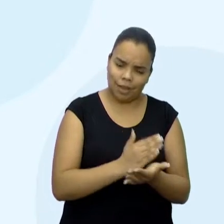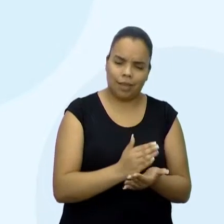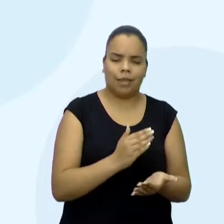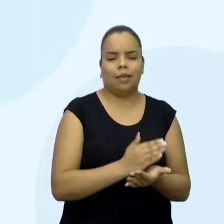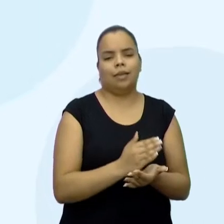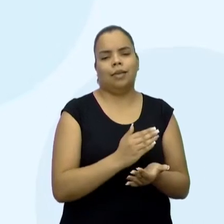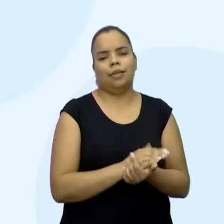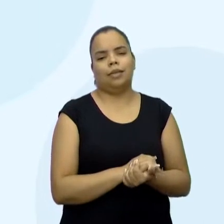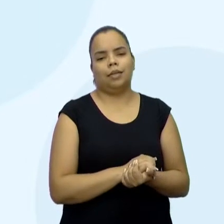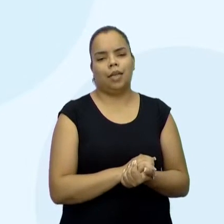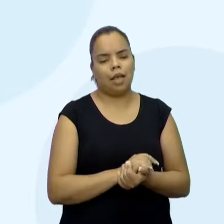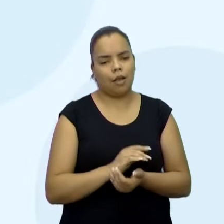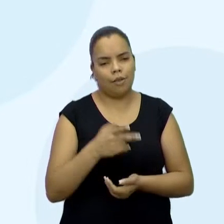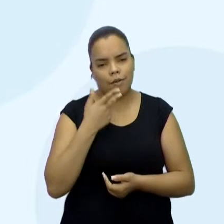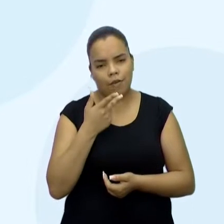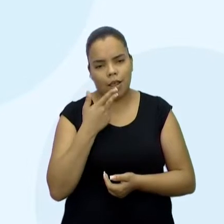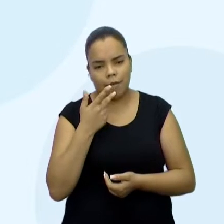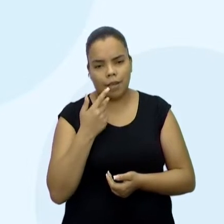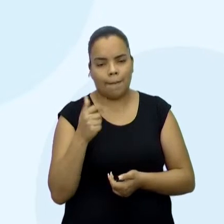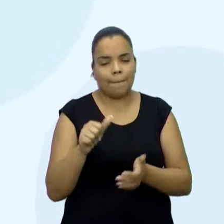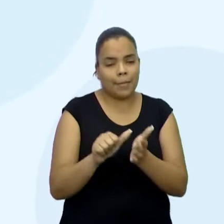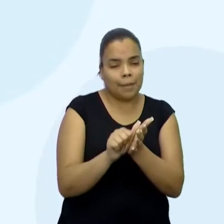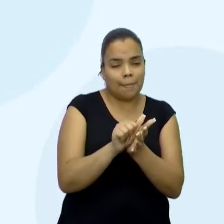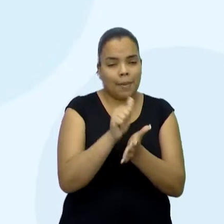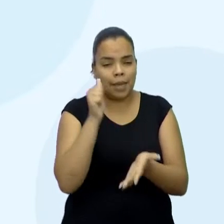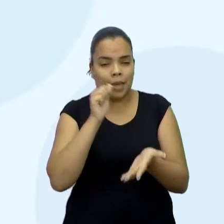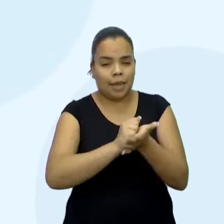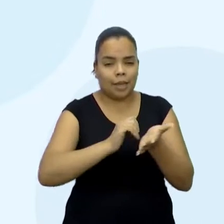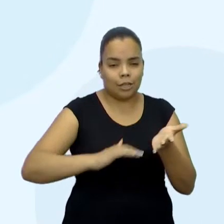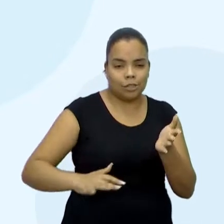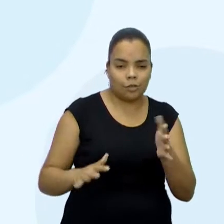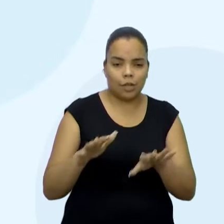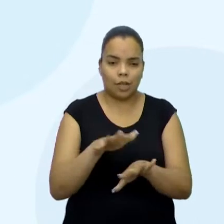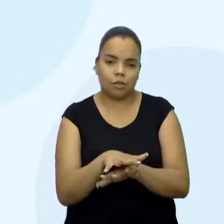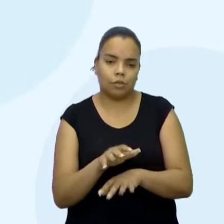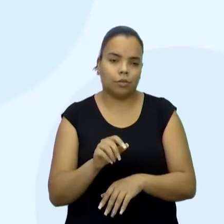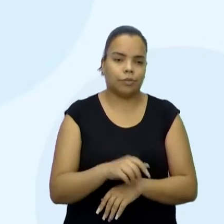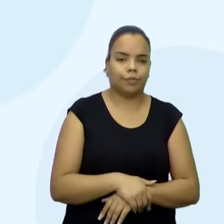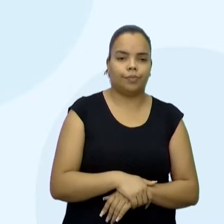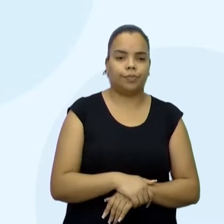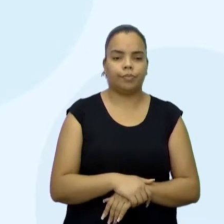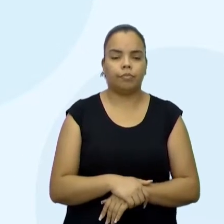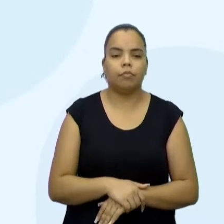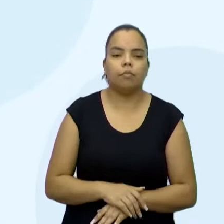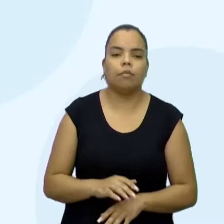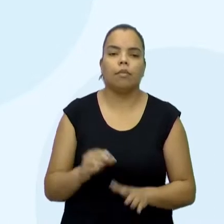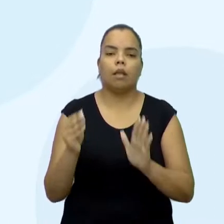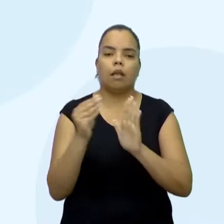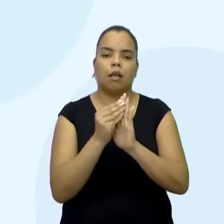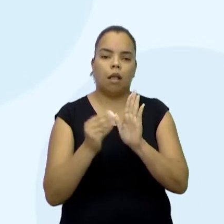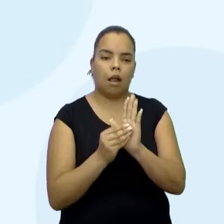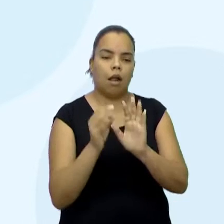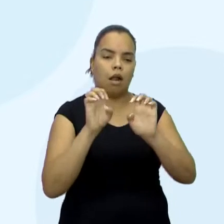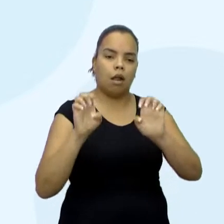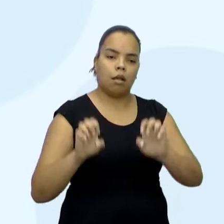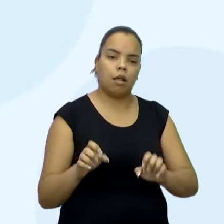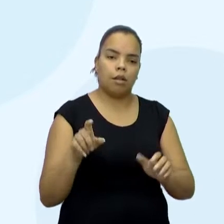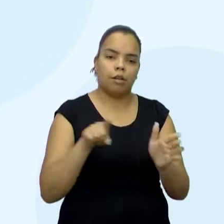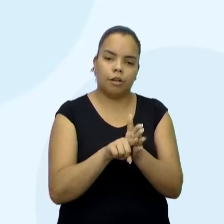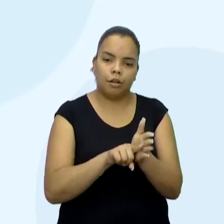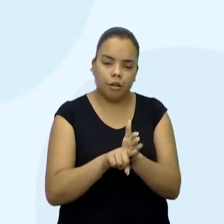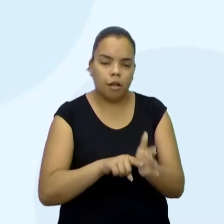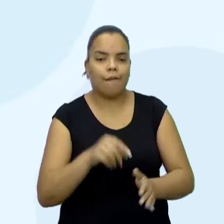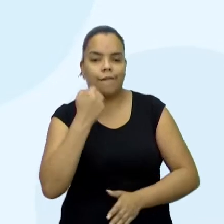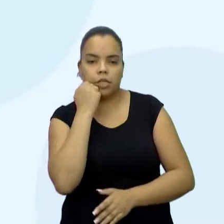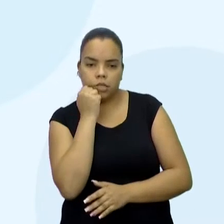quando falávamos lá na primeira atividade integrada. Esse eixo estruturante de investigação científica foi que